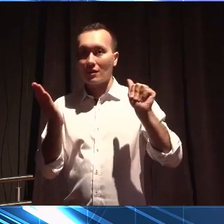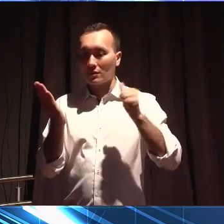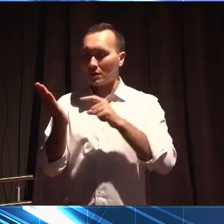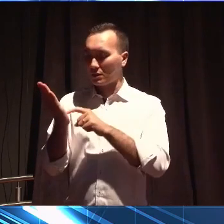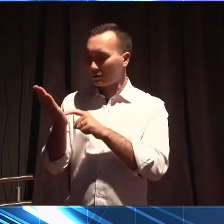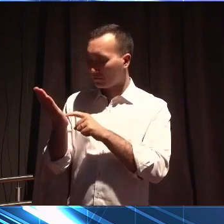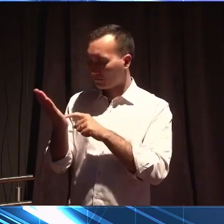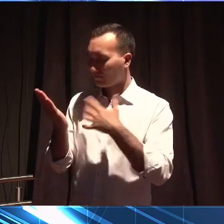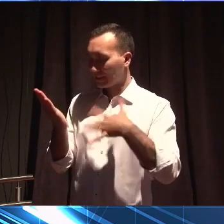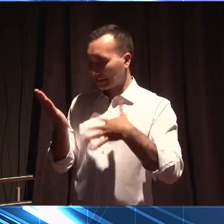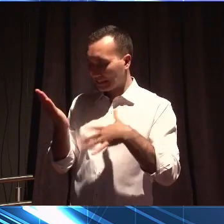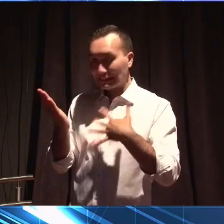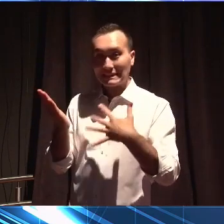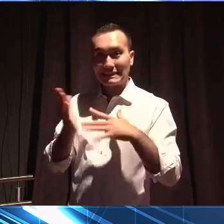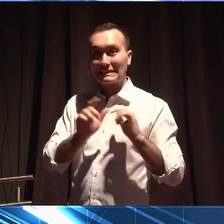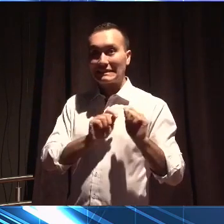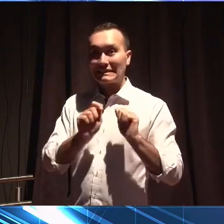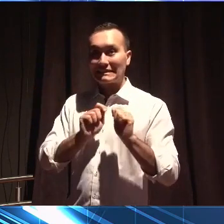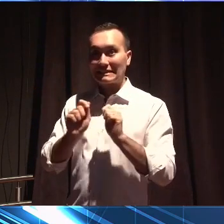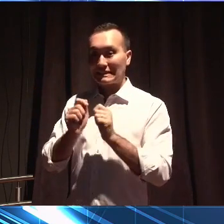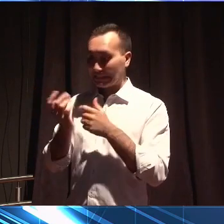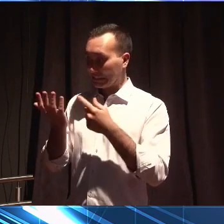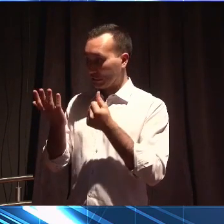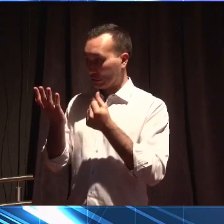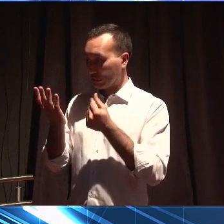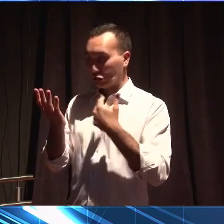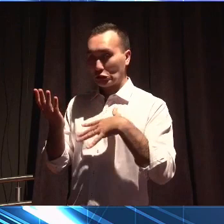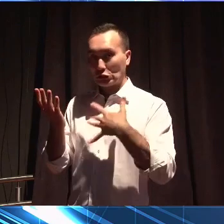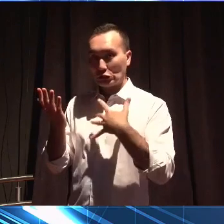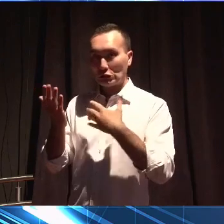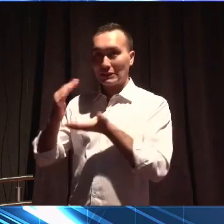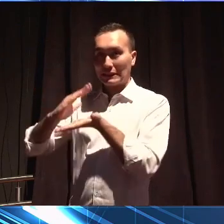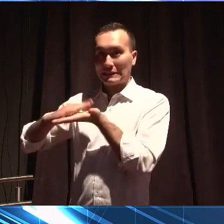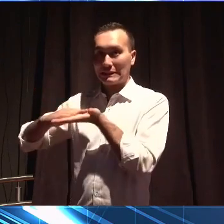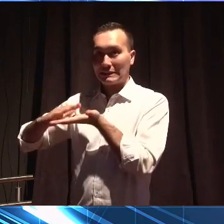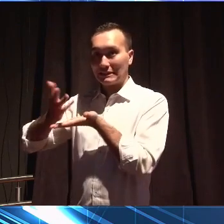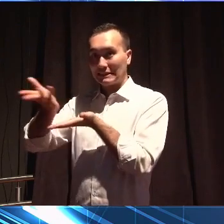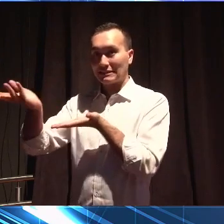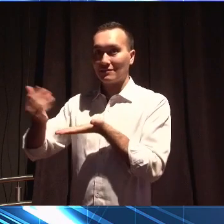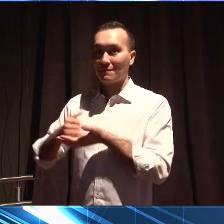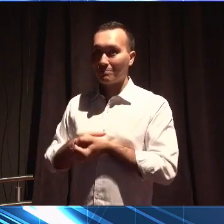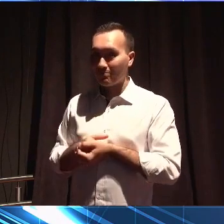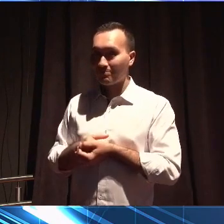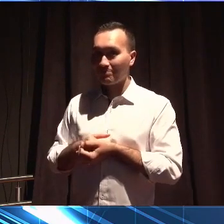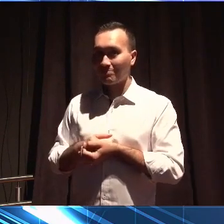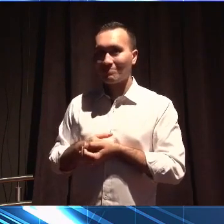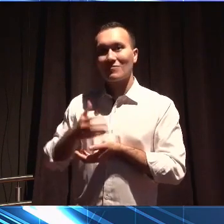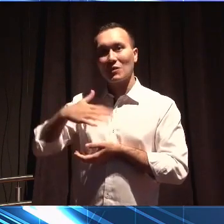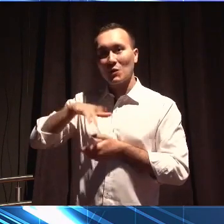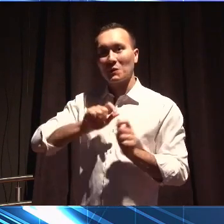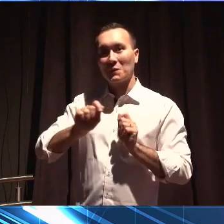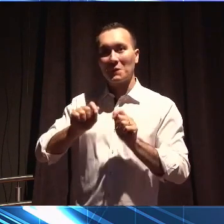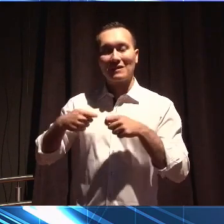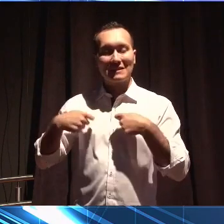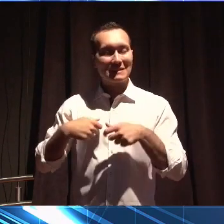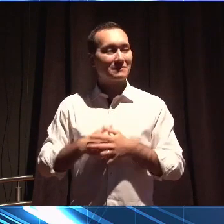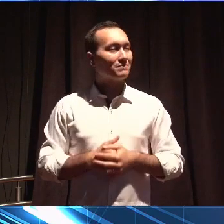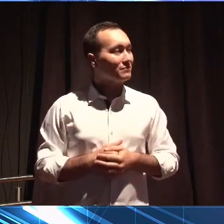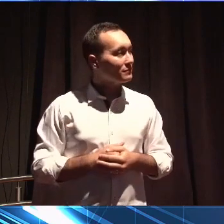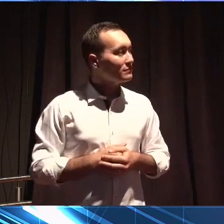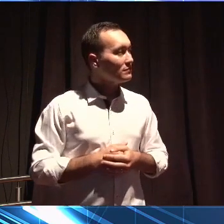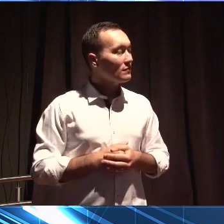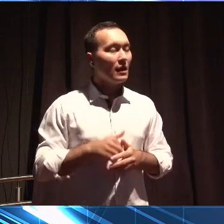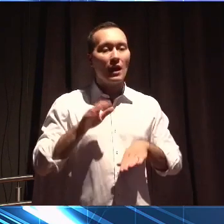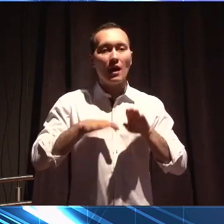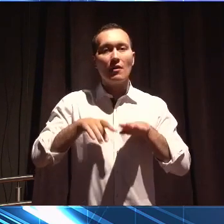dar uma visão para a gente de como está a nossa situação financeira. Se a gente está tendo algum buraco ali que está sumindo, está consumindo